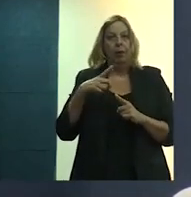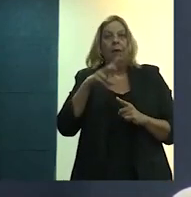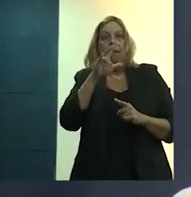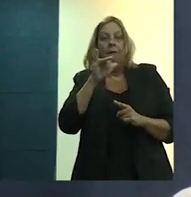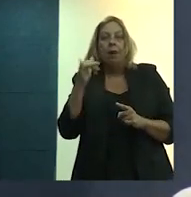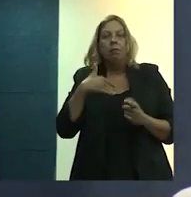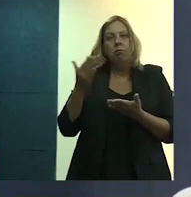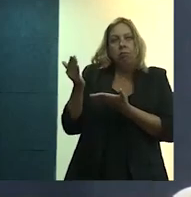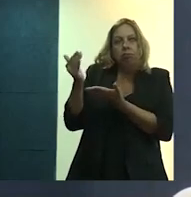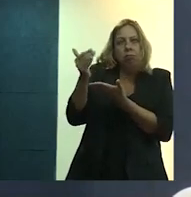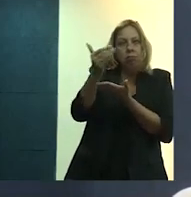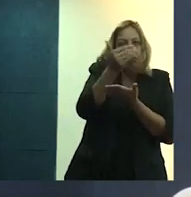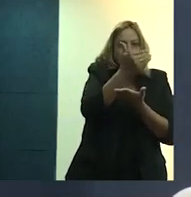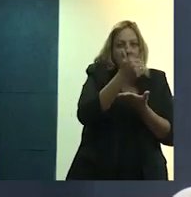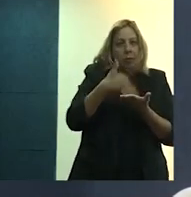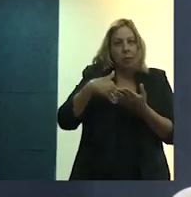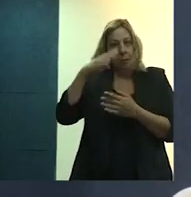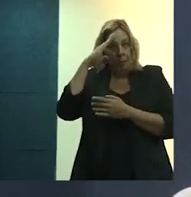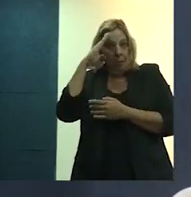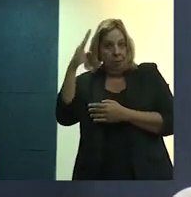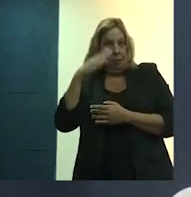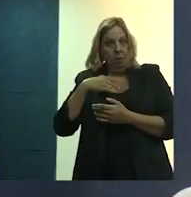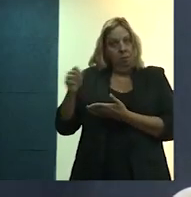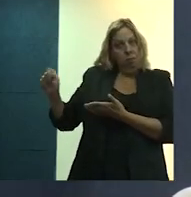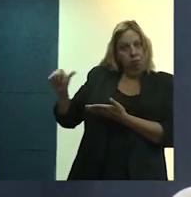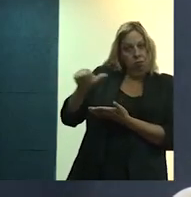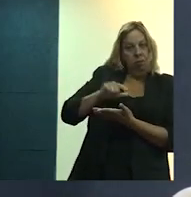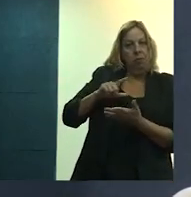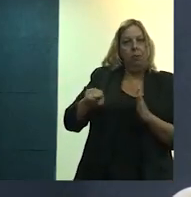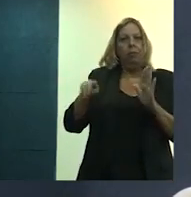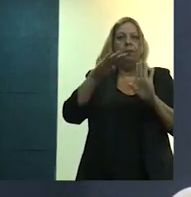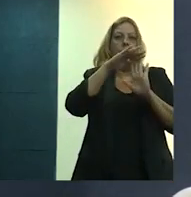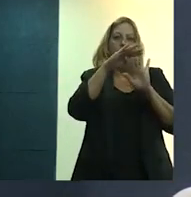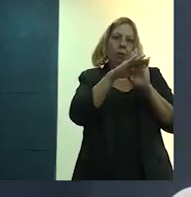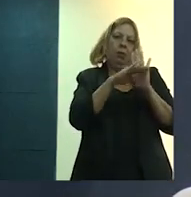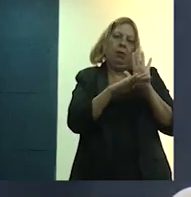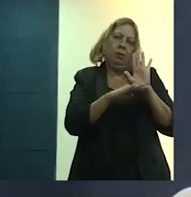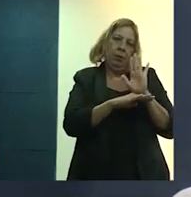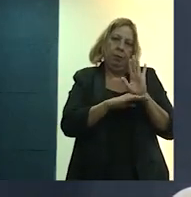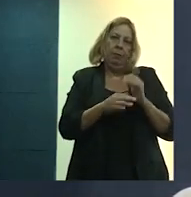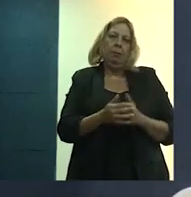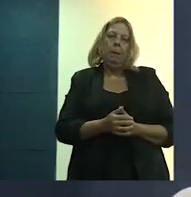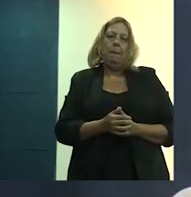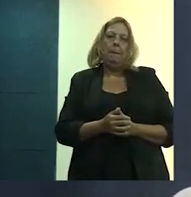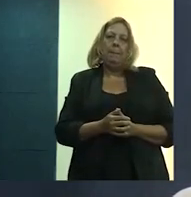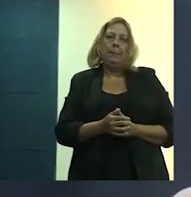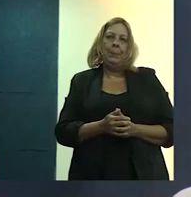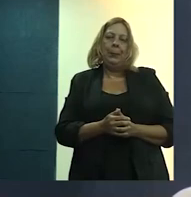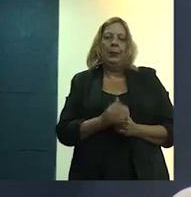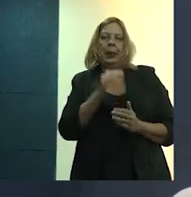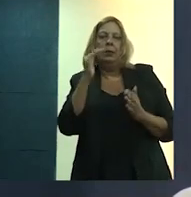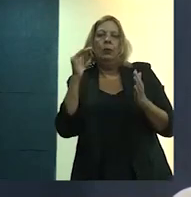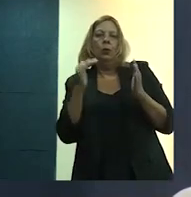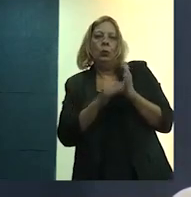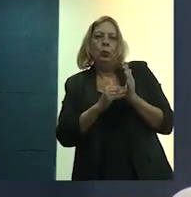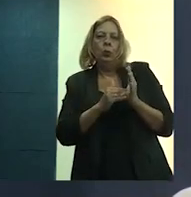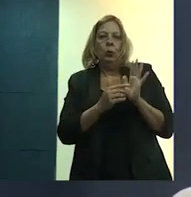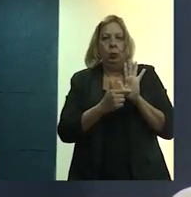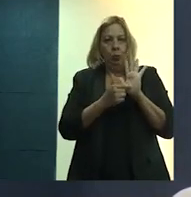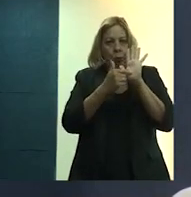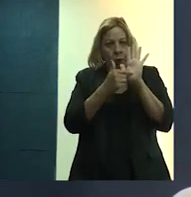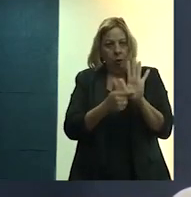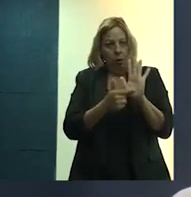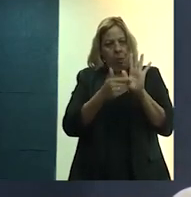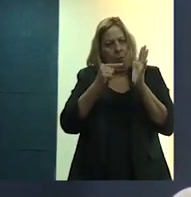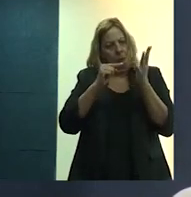a gente vai calibrando a matriz de ações finais do programa então tudo isso que eu mostrei para vocês